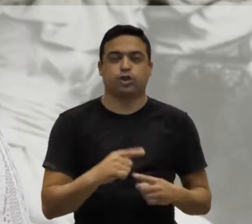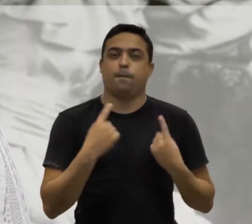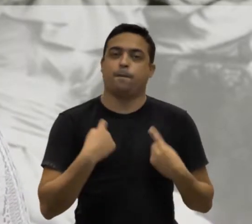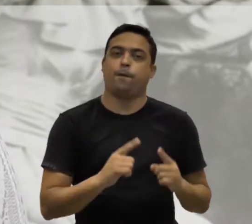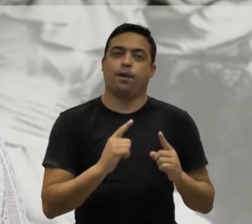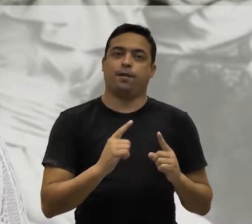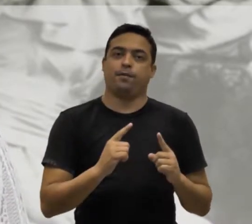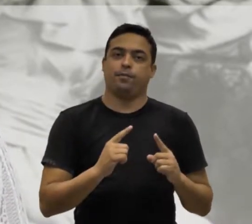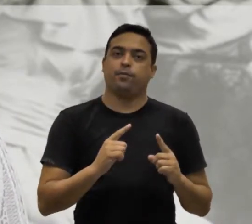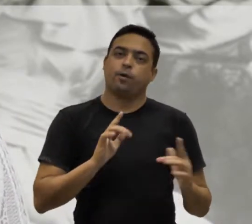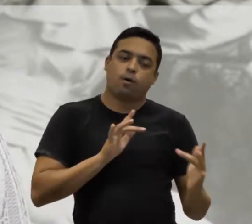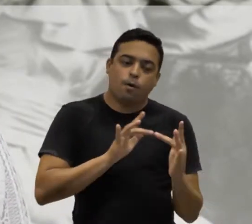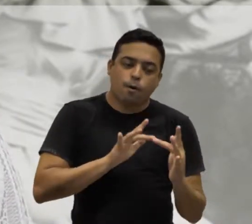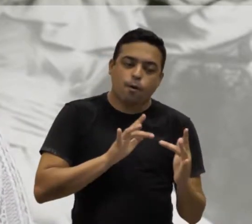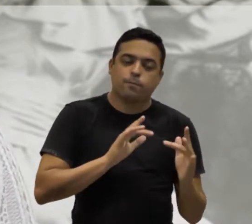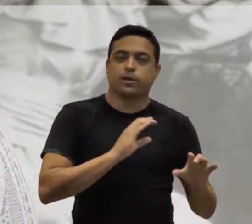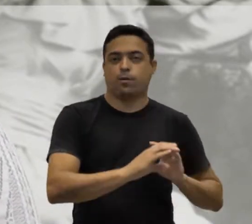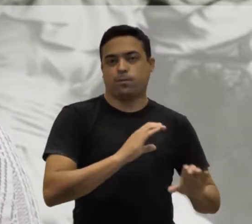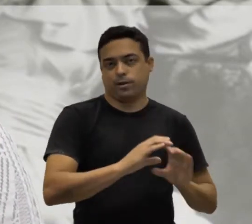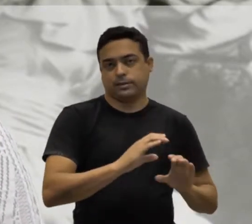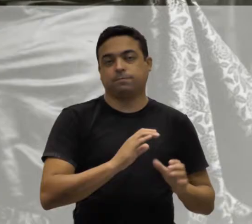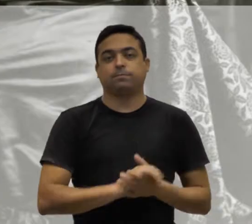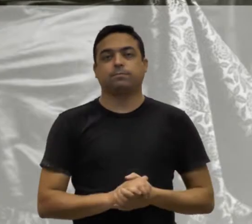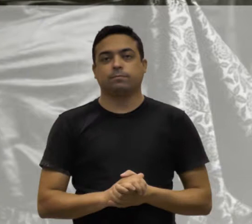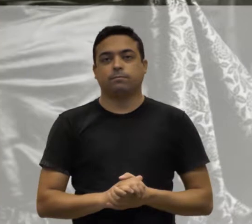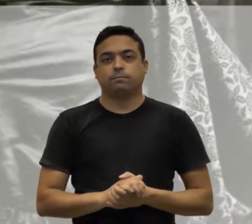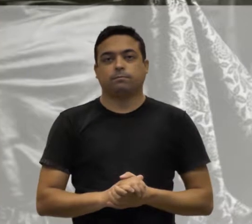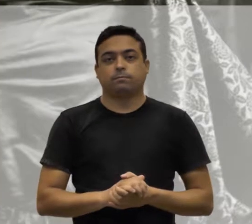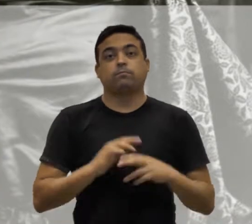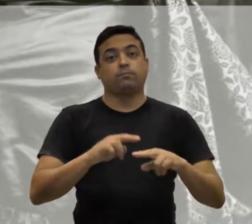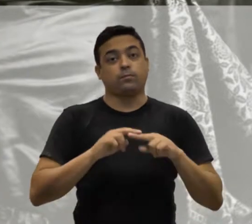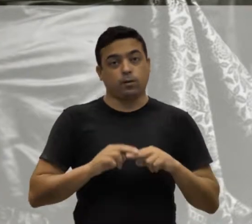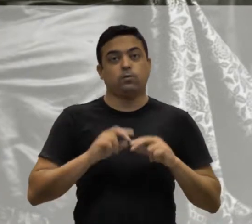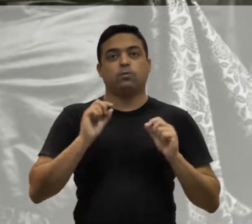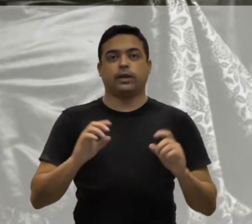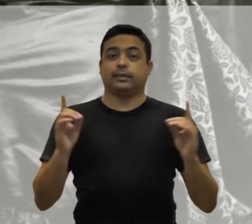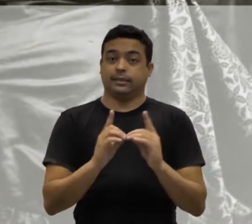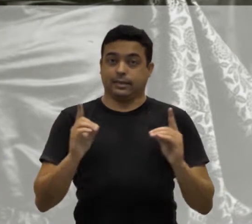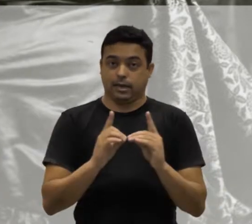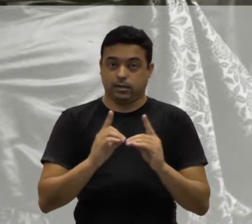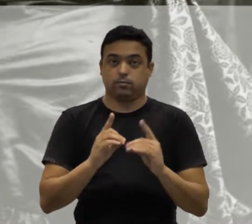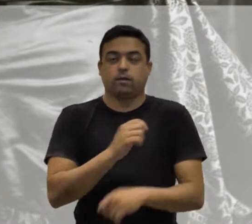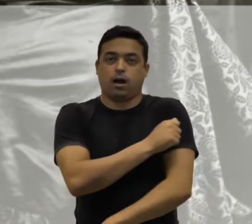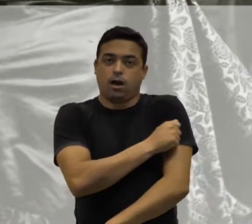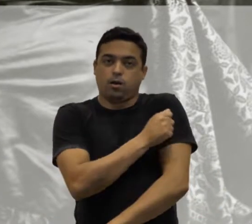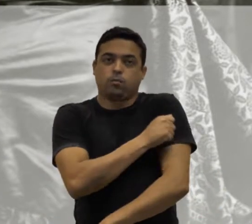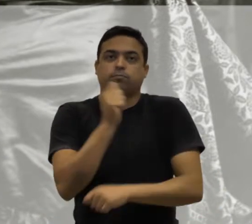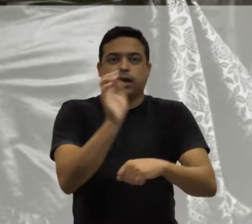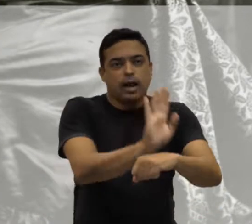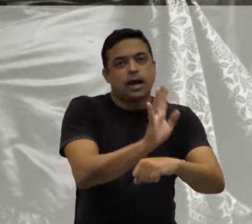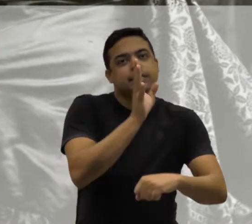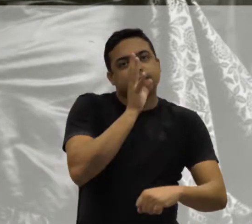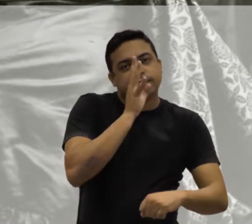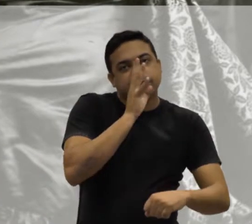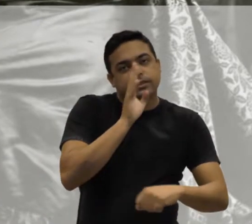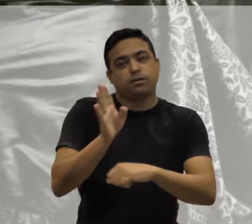estimular o processo de interação e comunicação com o meio. No conteúdo didático, é sugerido aos alunos assistir ao